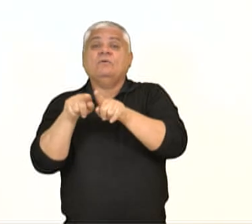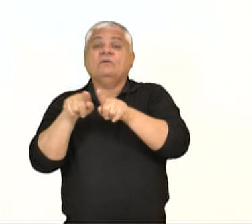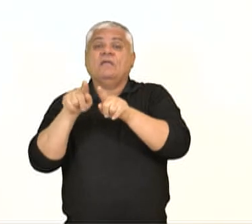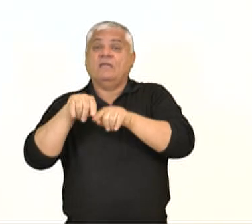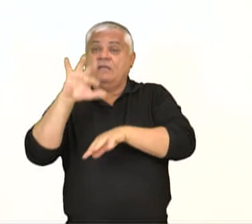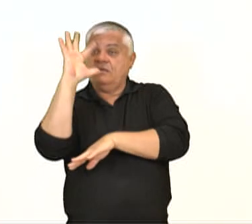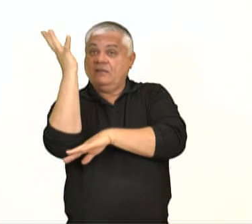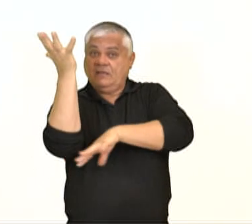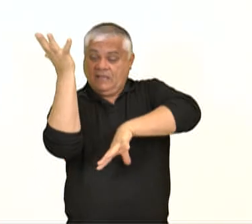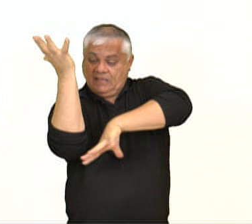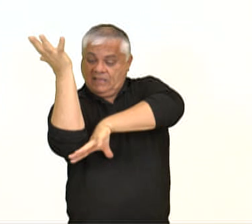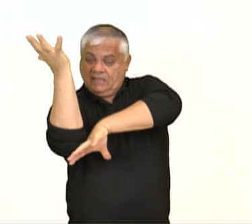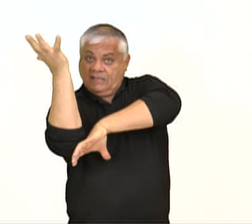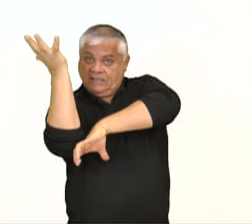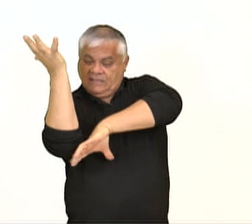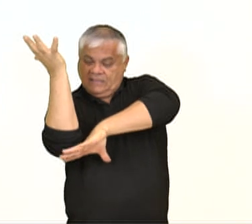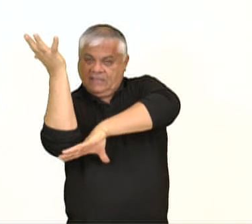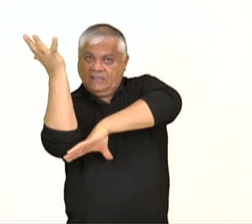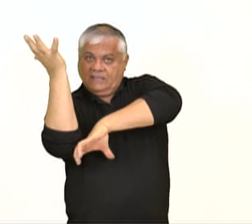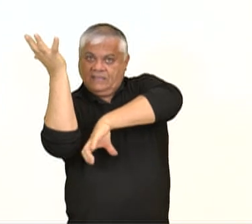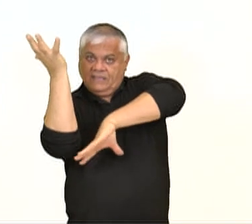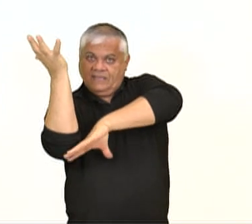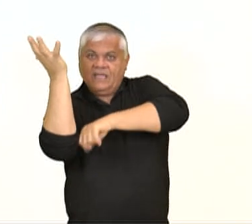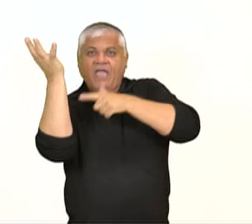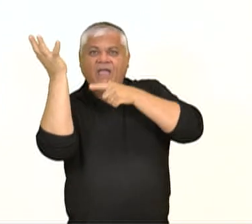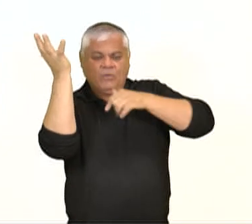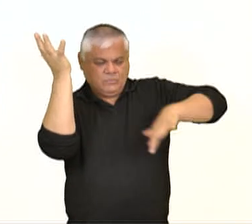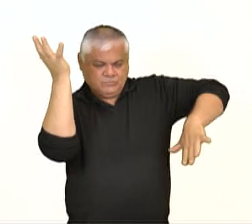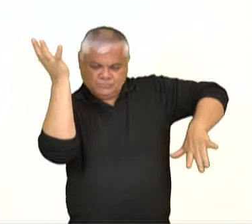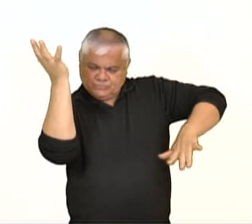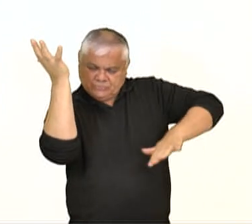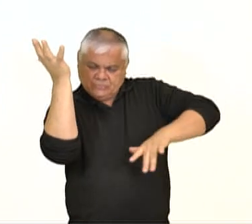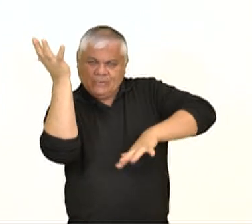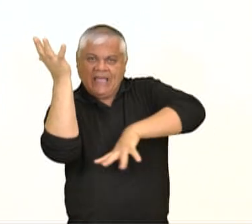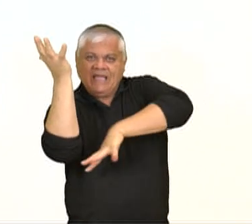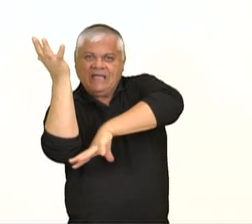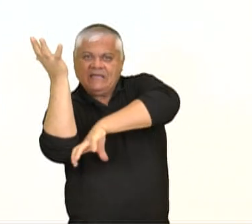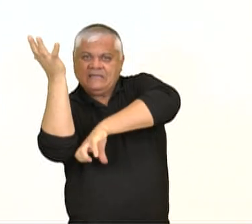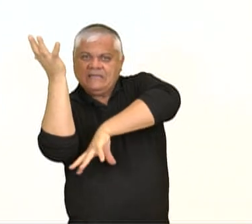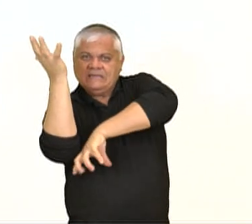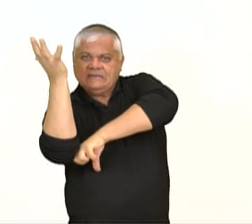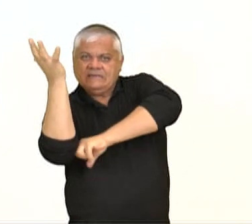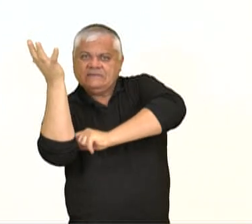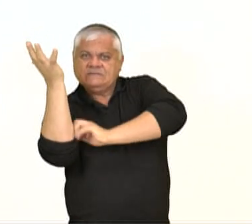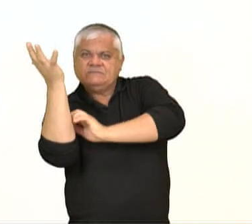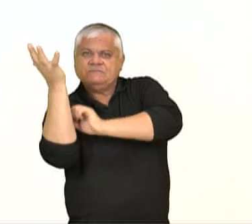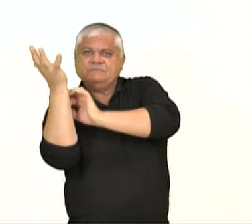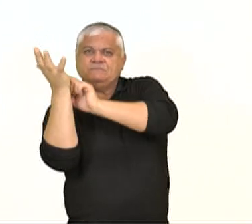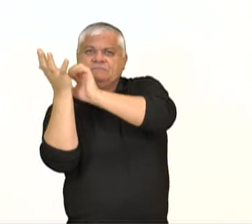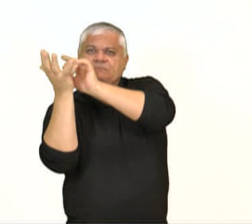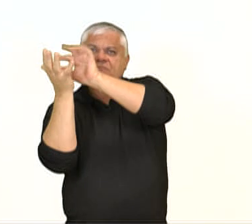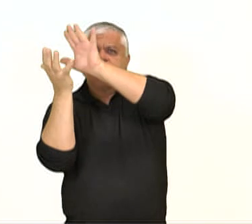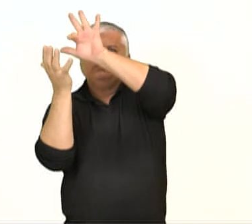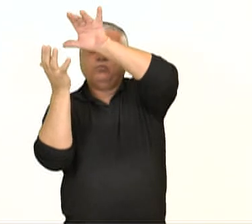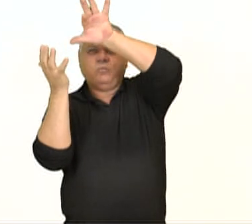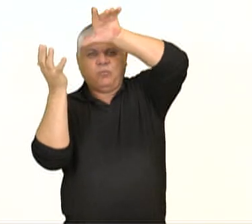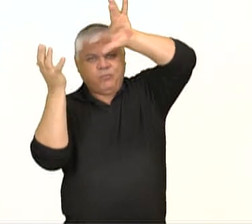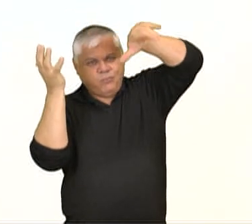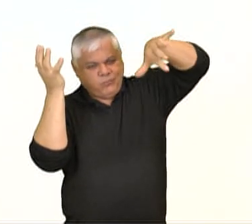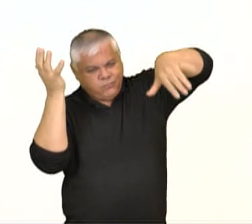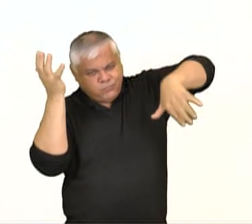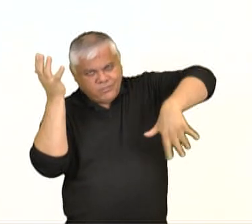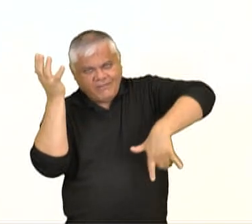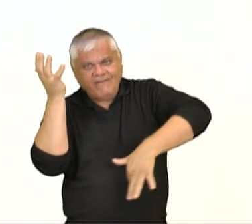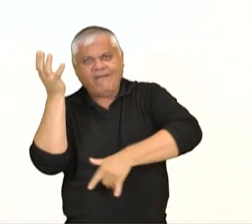raízes absorvam mais água do substrato. Sim, porque ela está devolvendo para o ambiente, né? Então, as raízes também vão absorver mais a